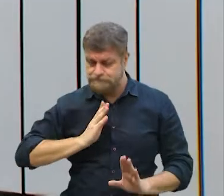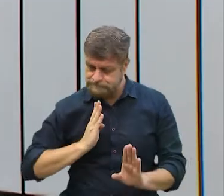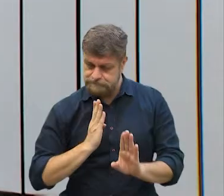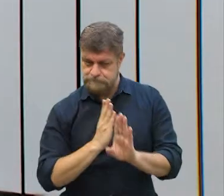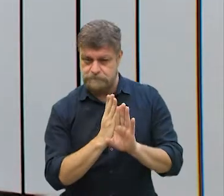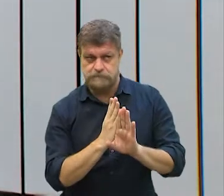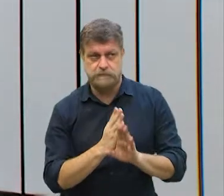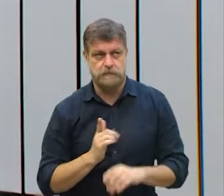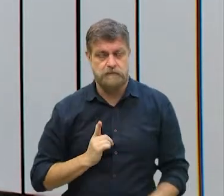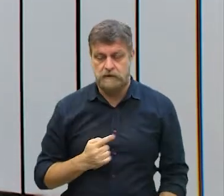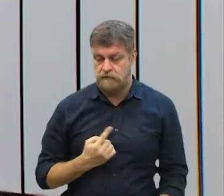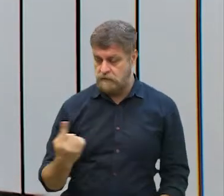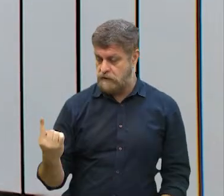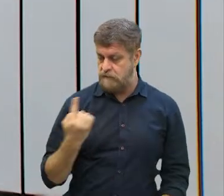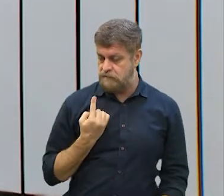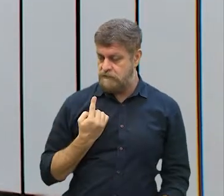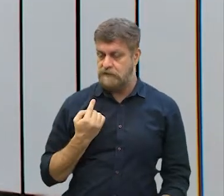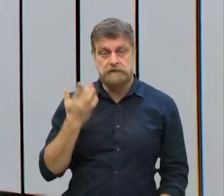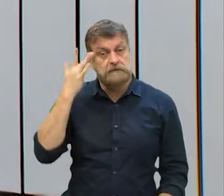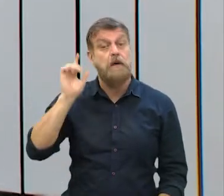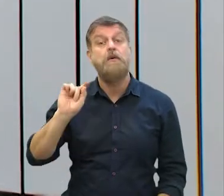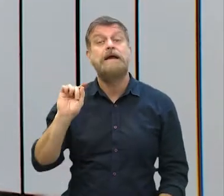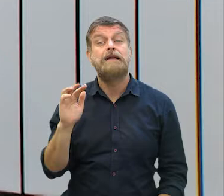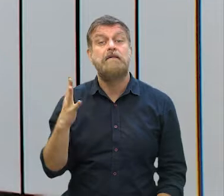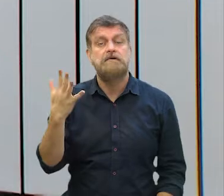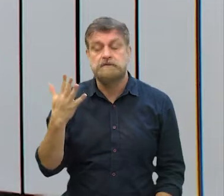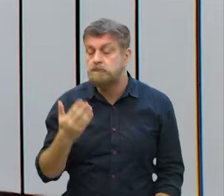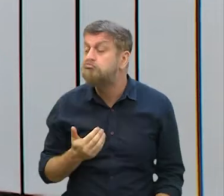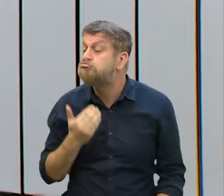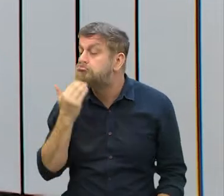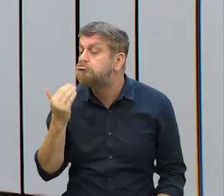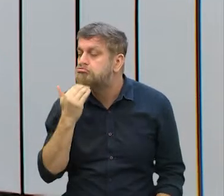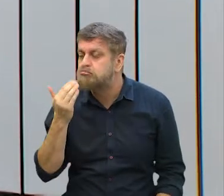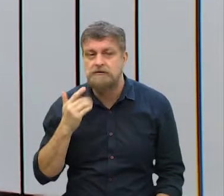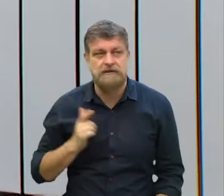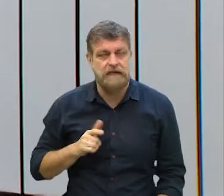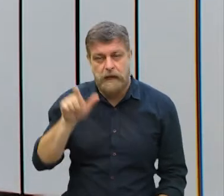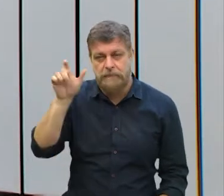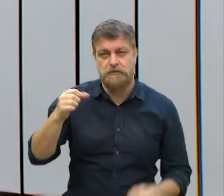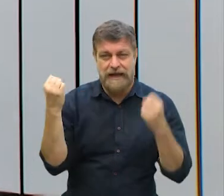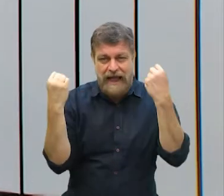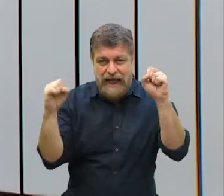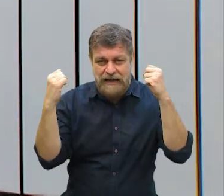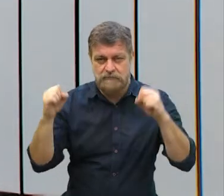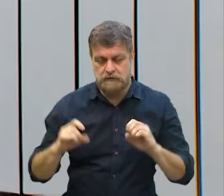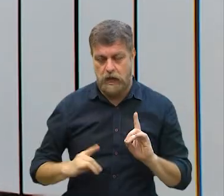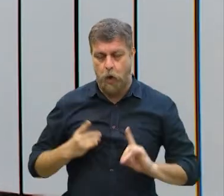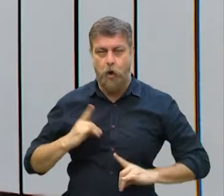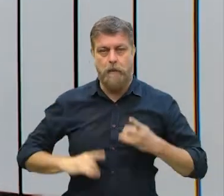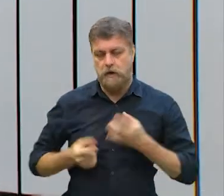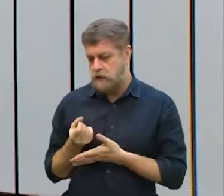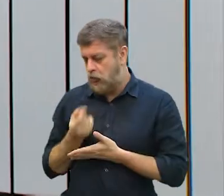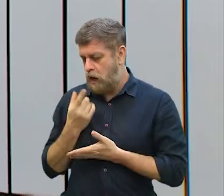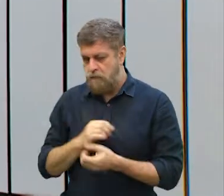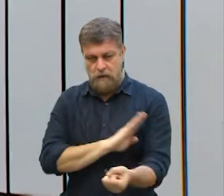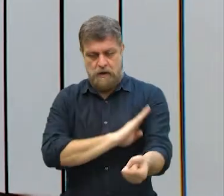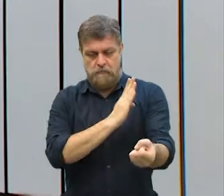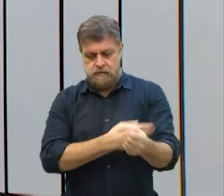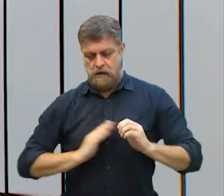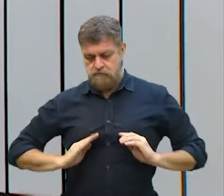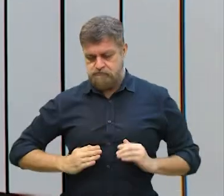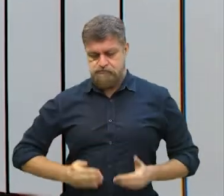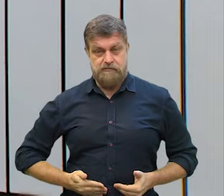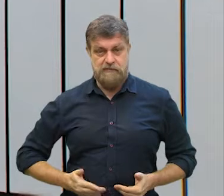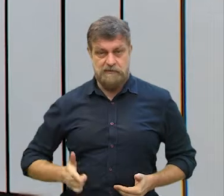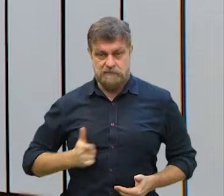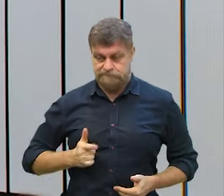que ser diagnosticado antes, como eu falei, o pessoal vai atrás da gente, às vezes não sabe nem o que está acontecendo. Tem muita gente de academia que usa muito anabolizante, muitas coisas assim,